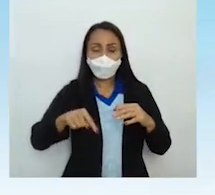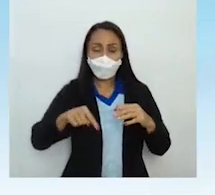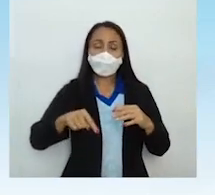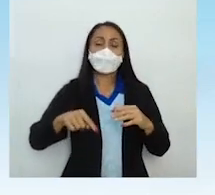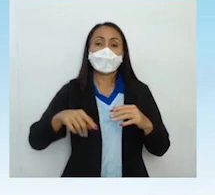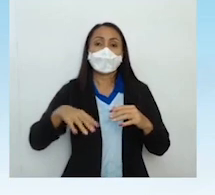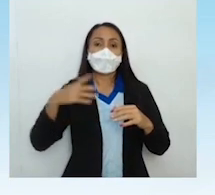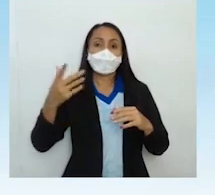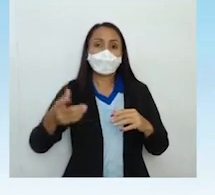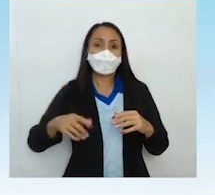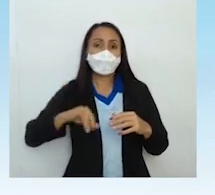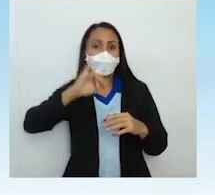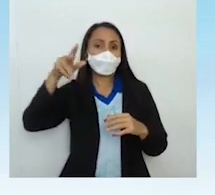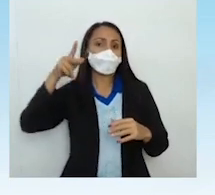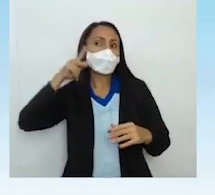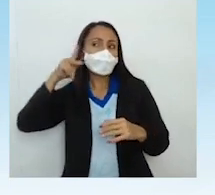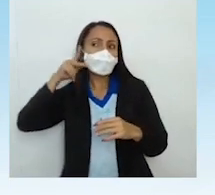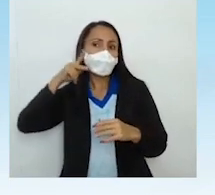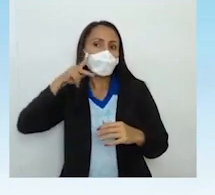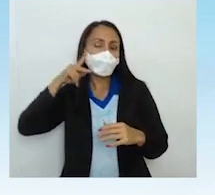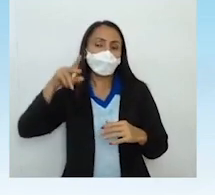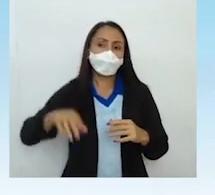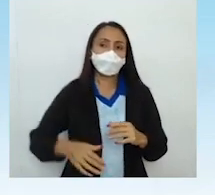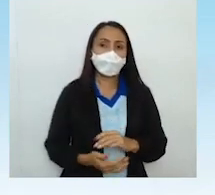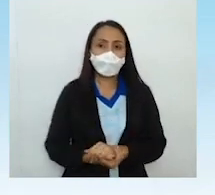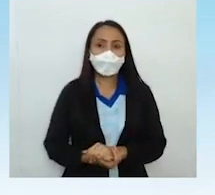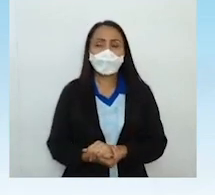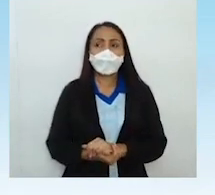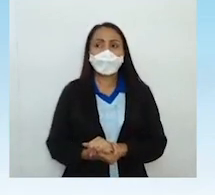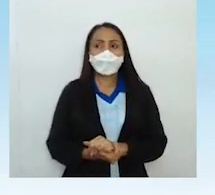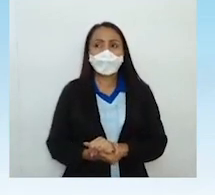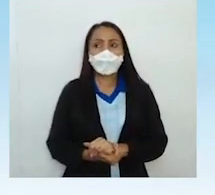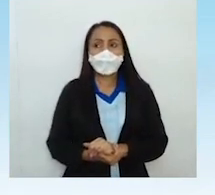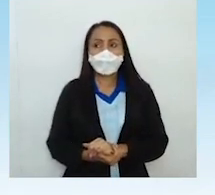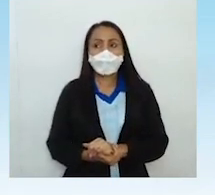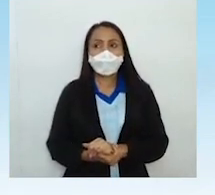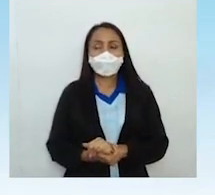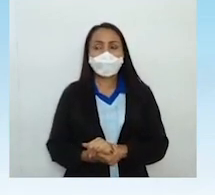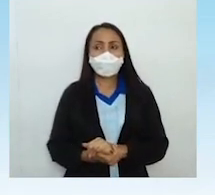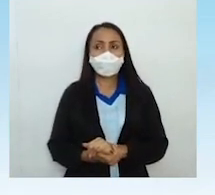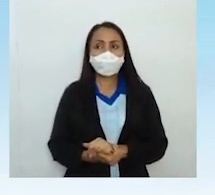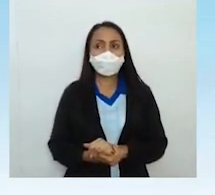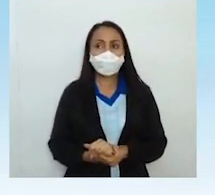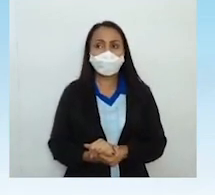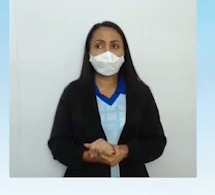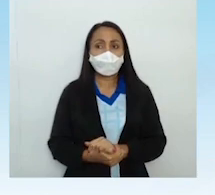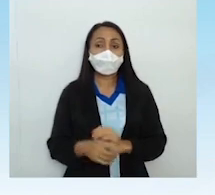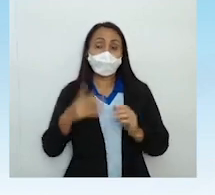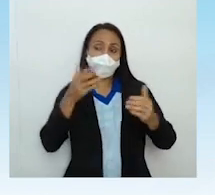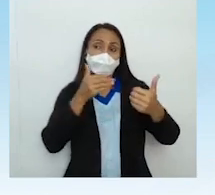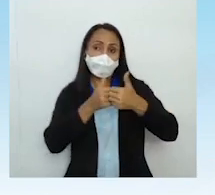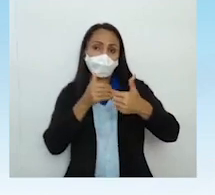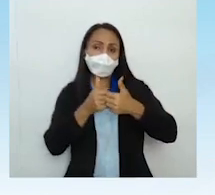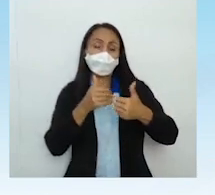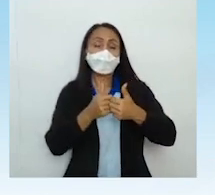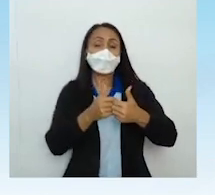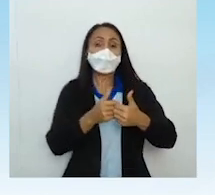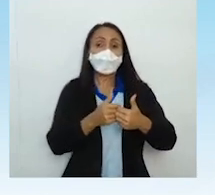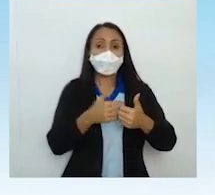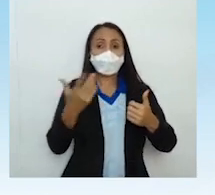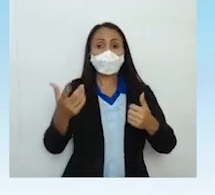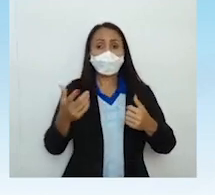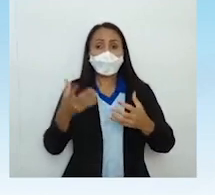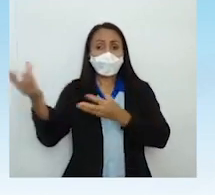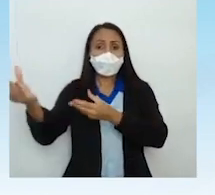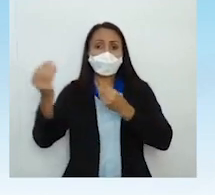ou para Paraíba, ou para Grã-Pará, né? Eles que ficavam mais próximos, eles recebiam uma pulseirinha, como o